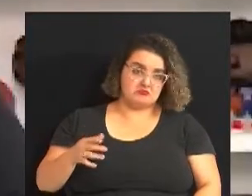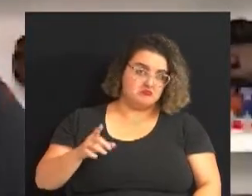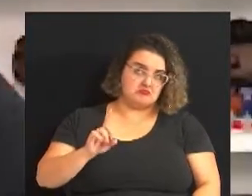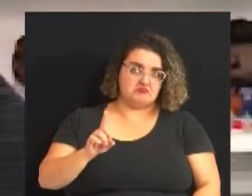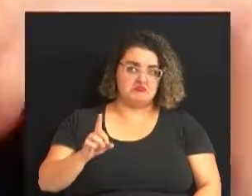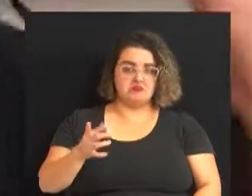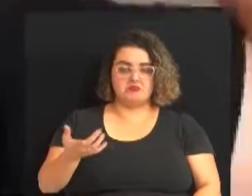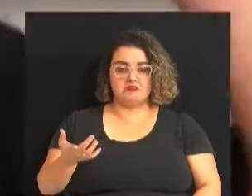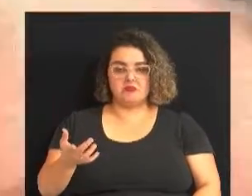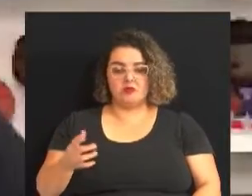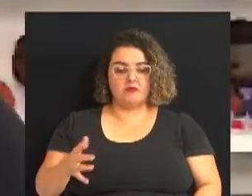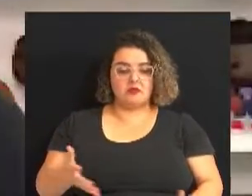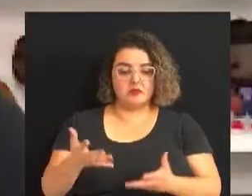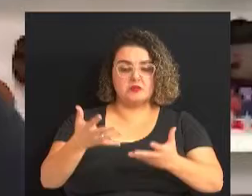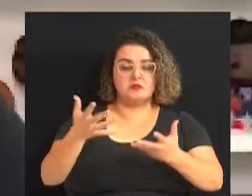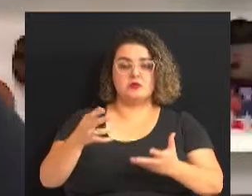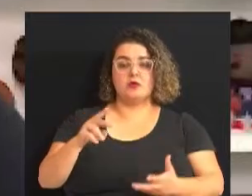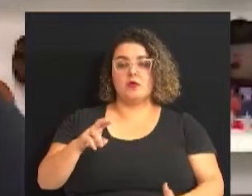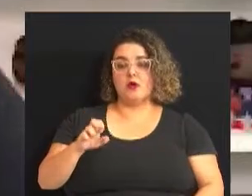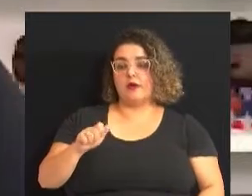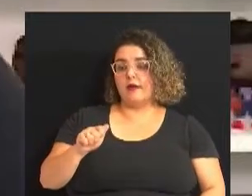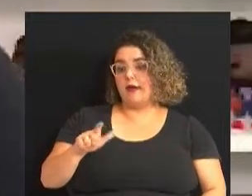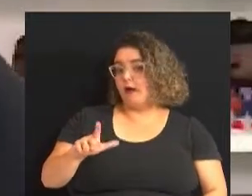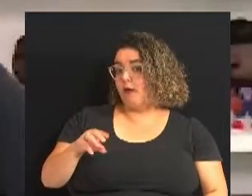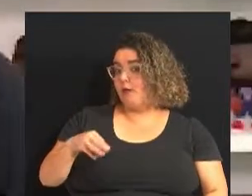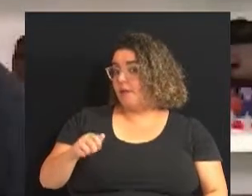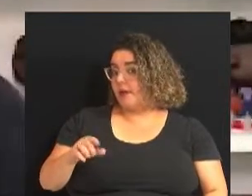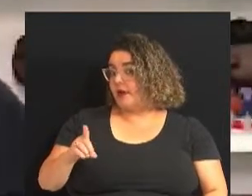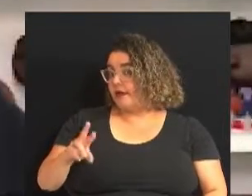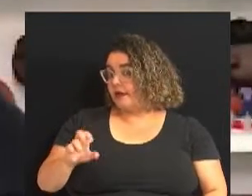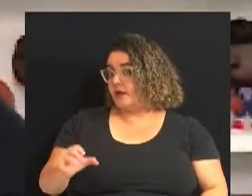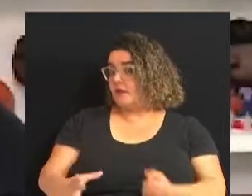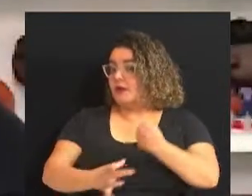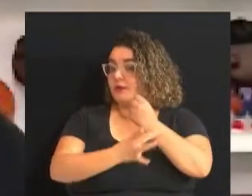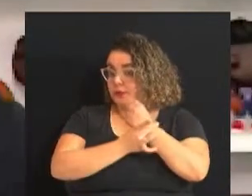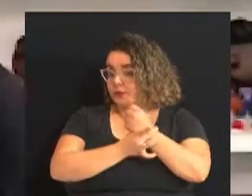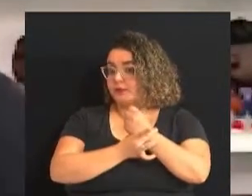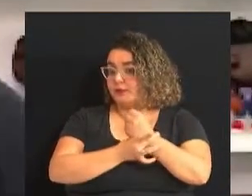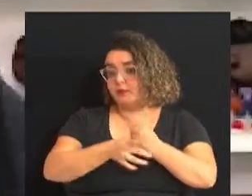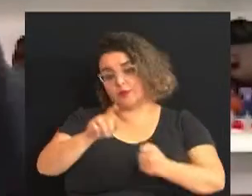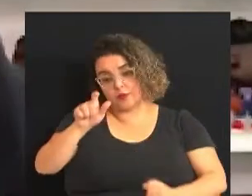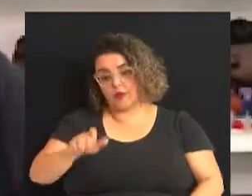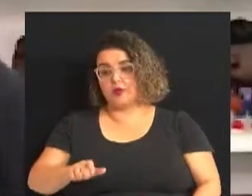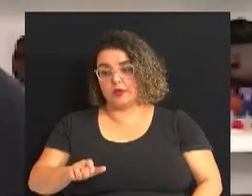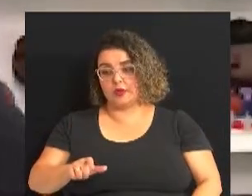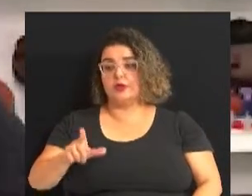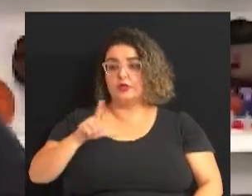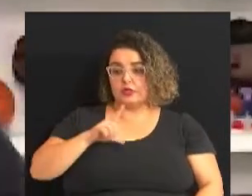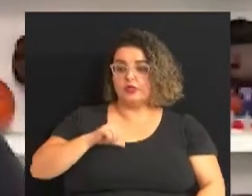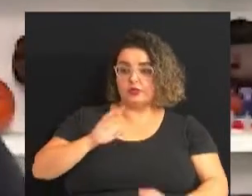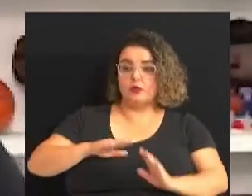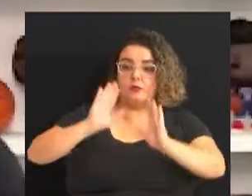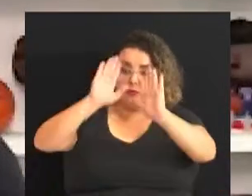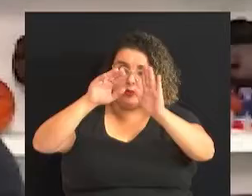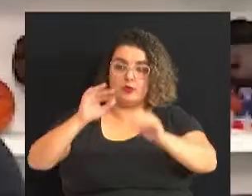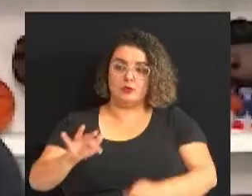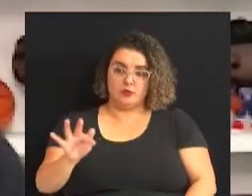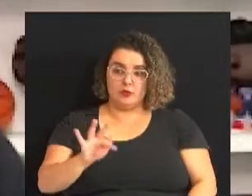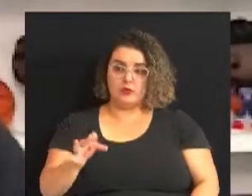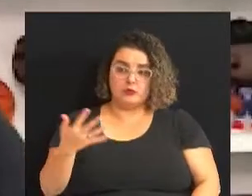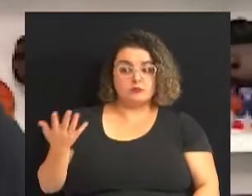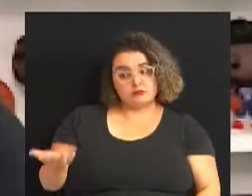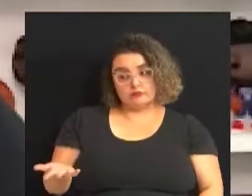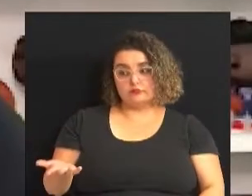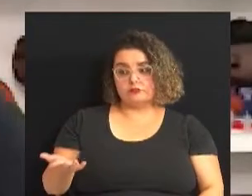sido multicampeão pelo Real Madrid. Eles acharam mais seguro apostar num cara que tinha jogado basquetebol universitário, entendeu? Então,